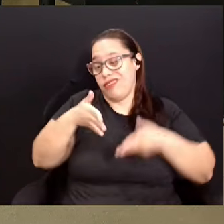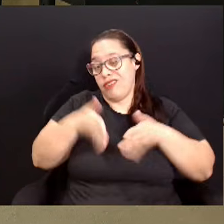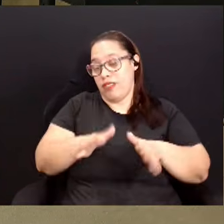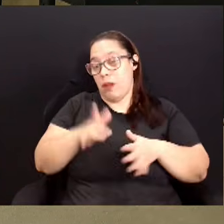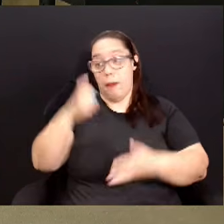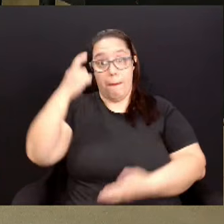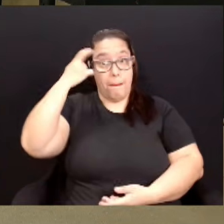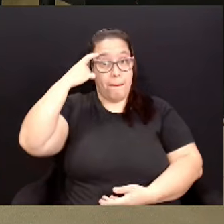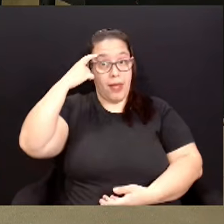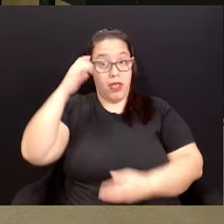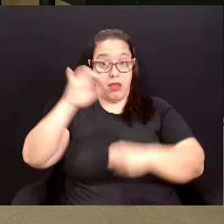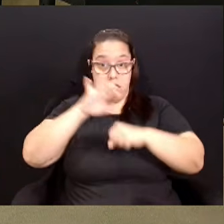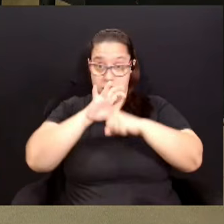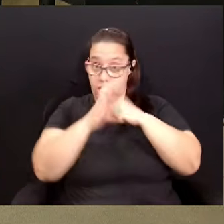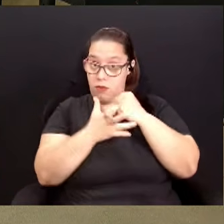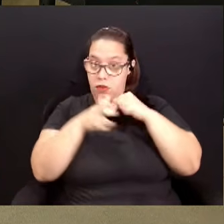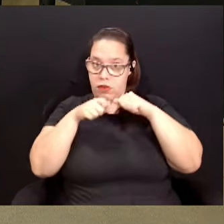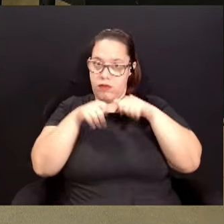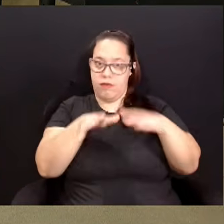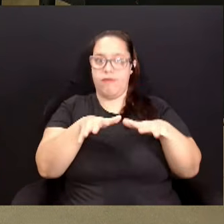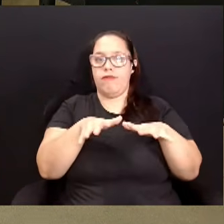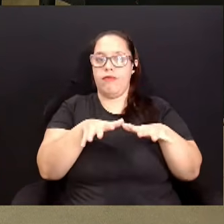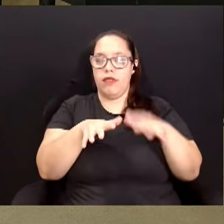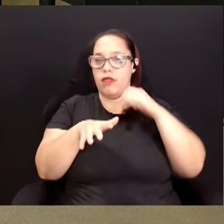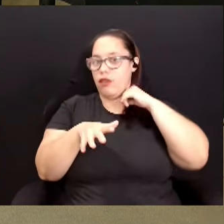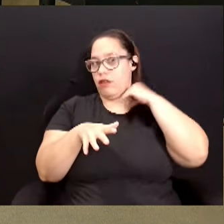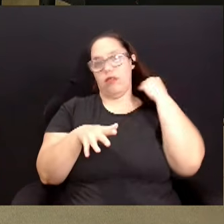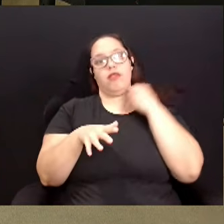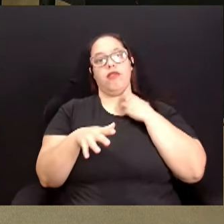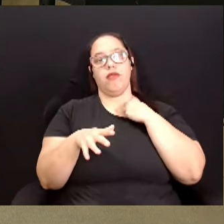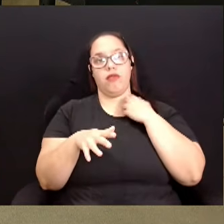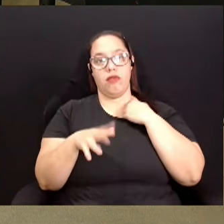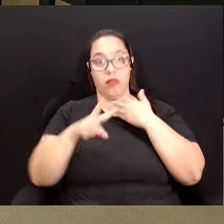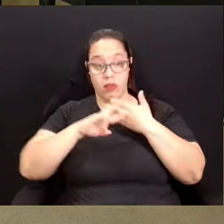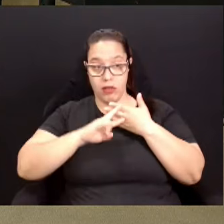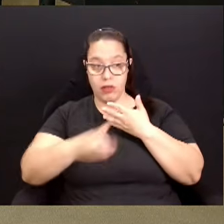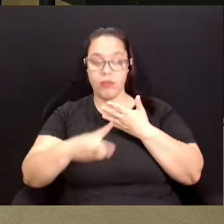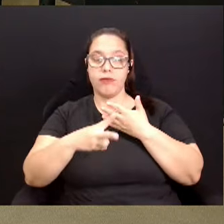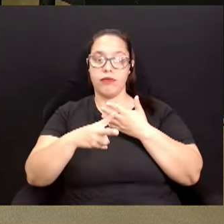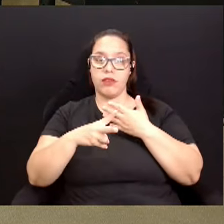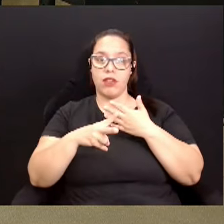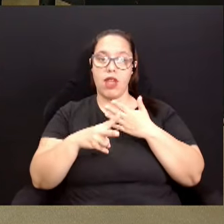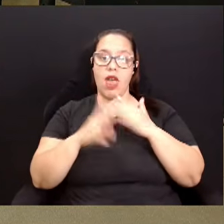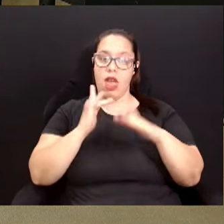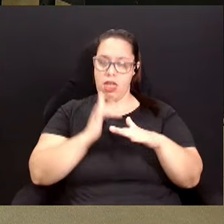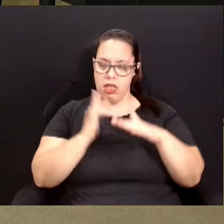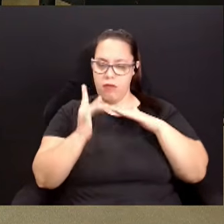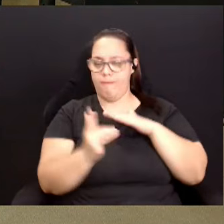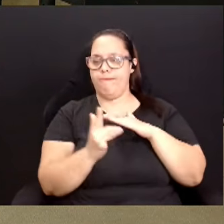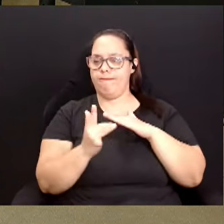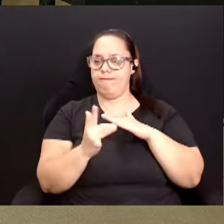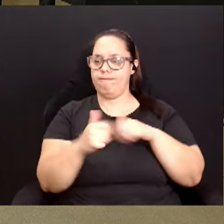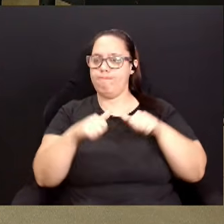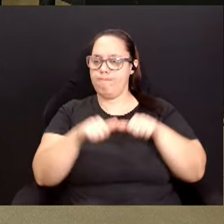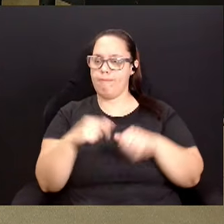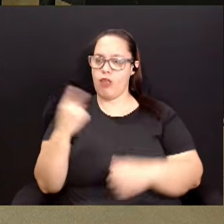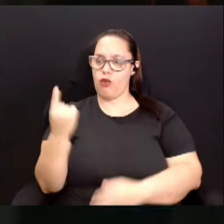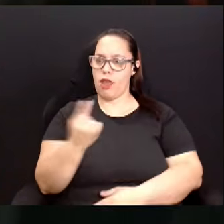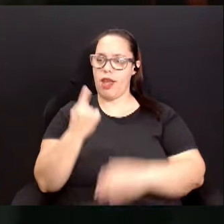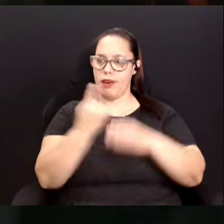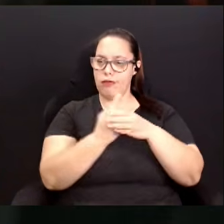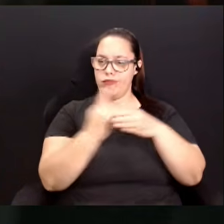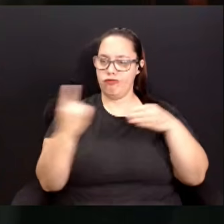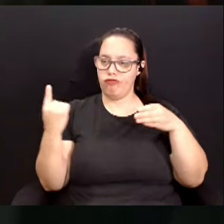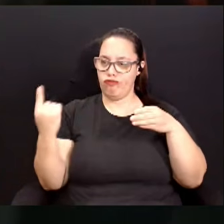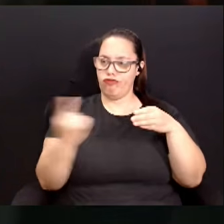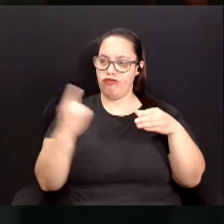pandemia, aí nós já fomos impactados, aí todo mundo foi para as redes, e aí ficamos isolados, e aí o nosso diálogo ele